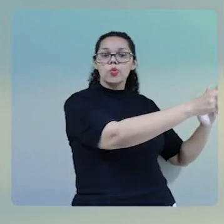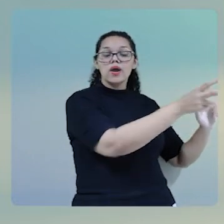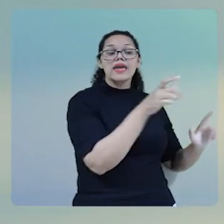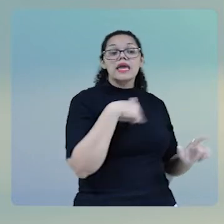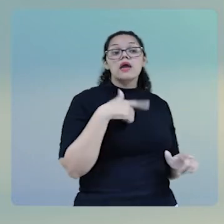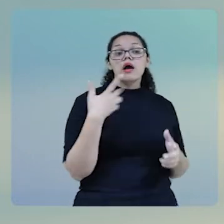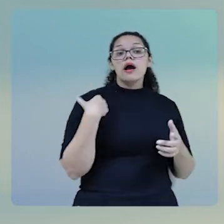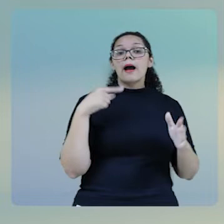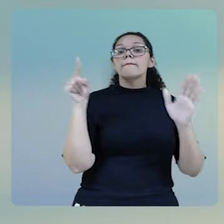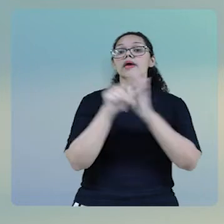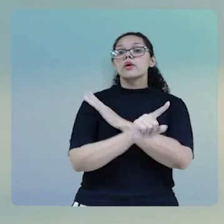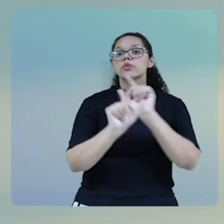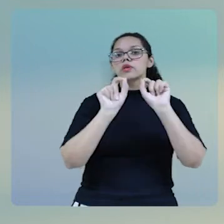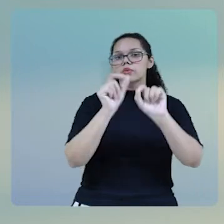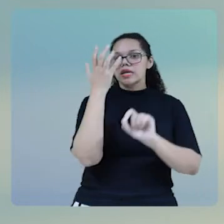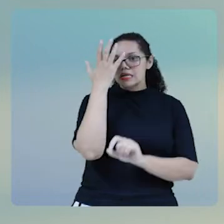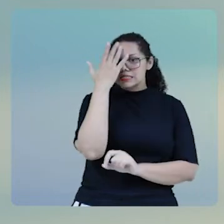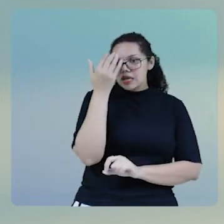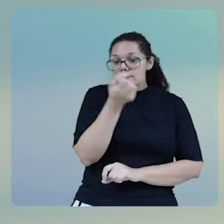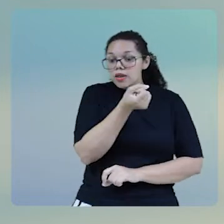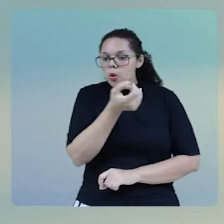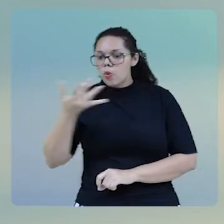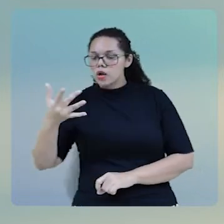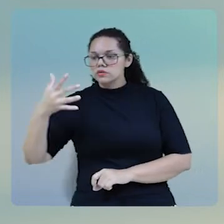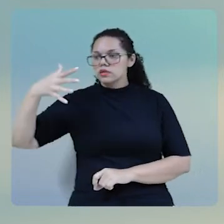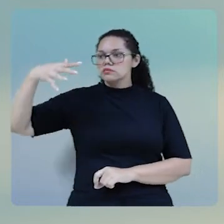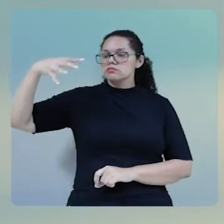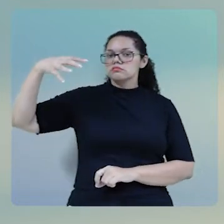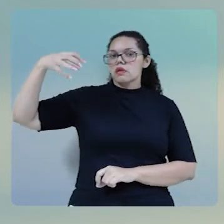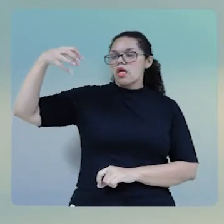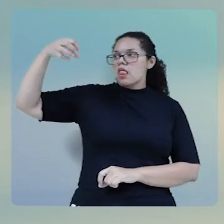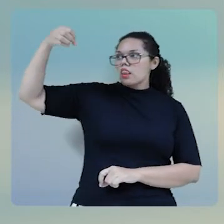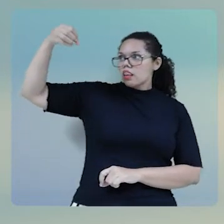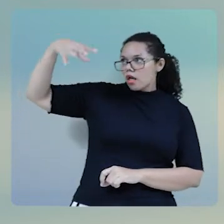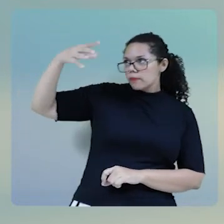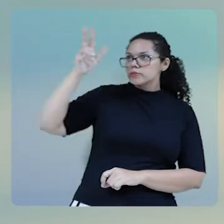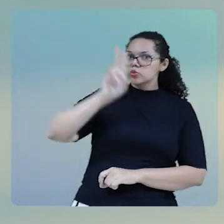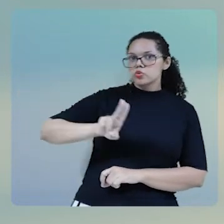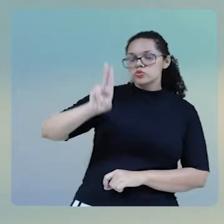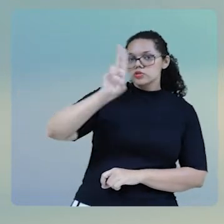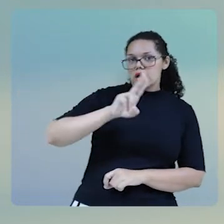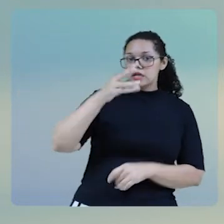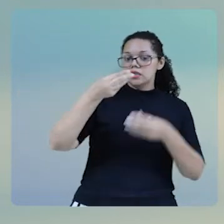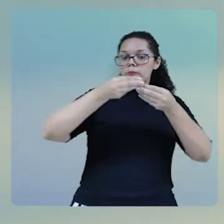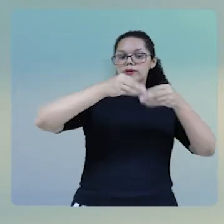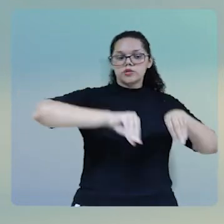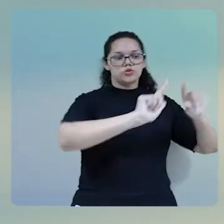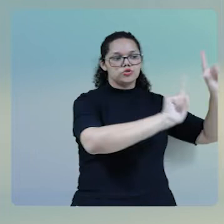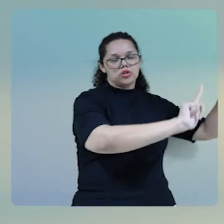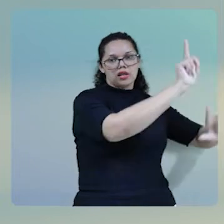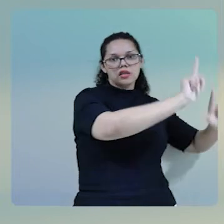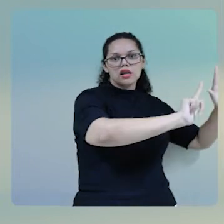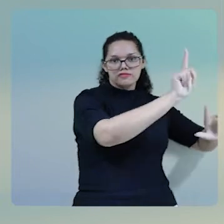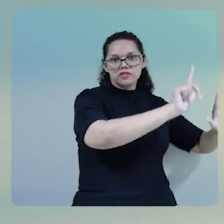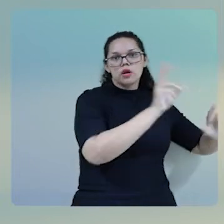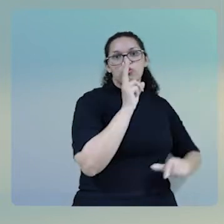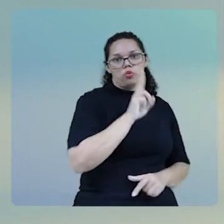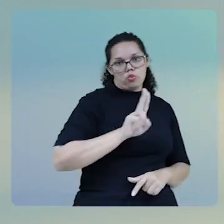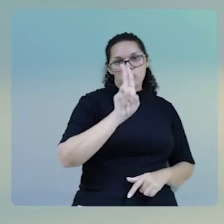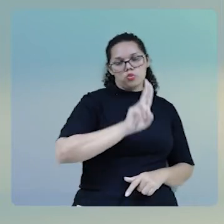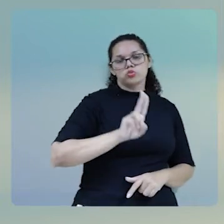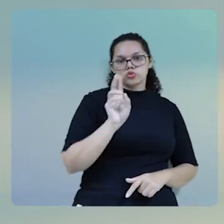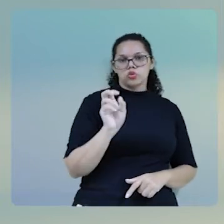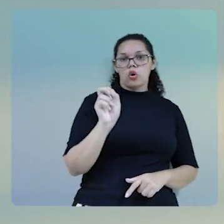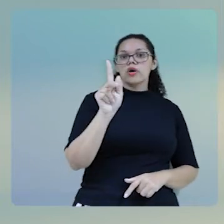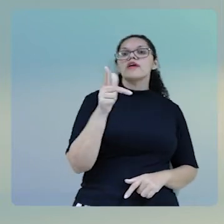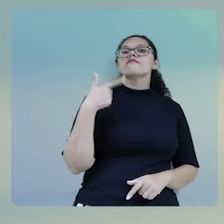quantas lâmpadas precisam ser utilizadas sem prejudicar o funcionamento da tua televisão, tá? Então, nós